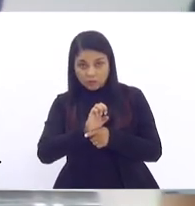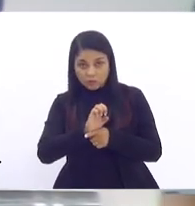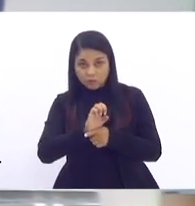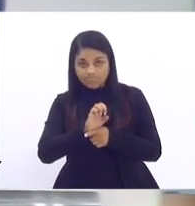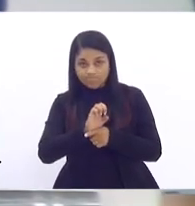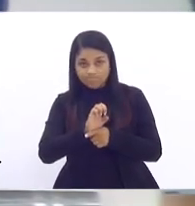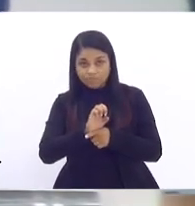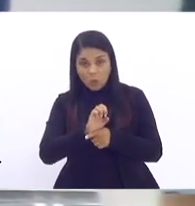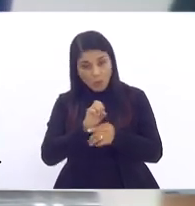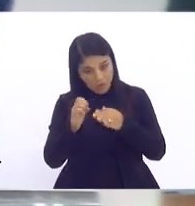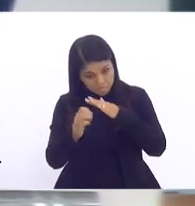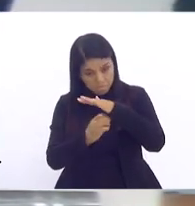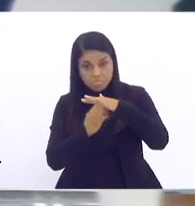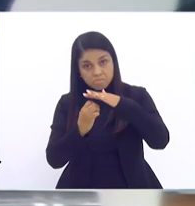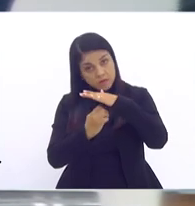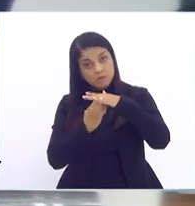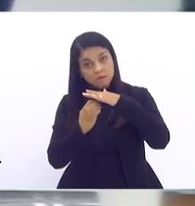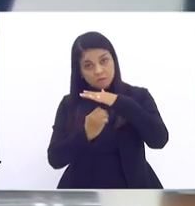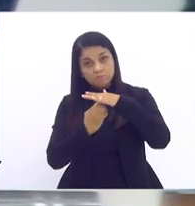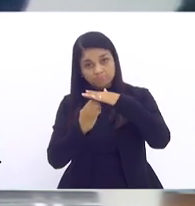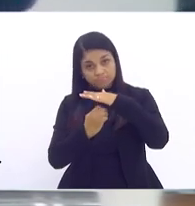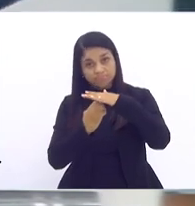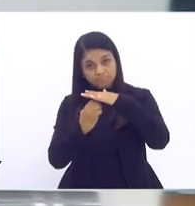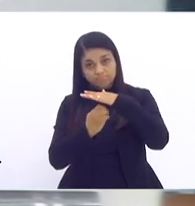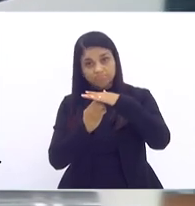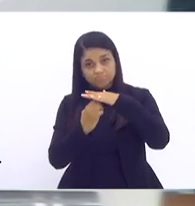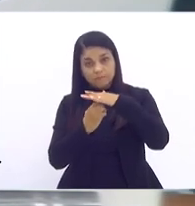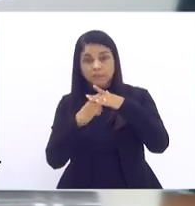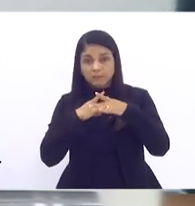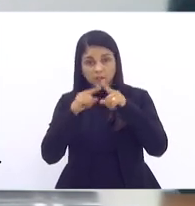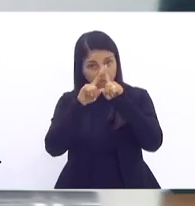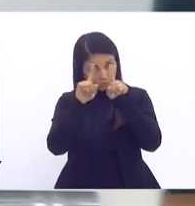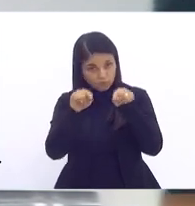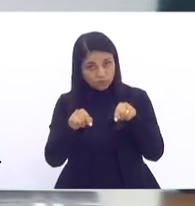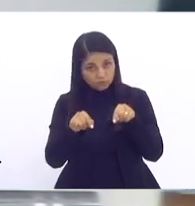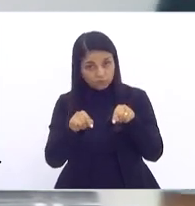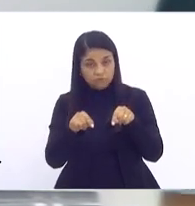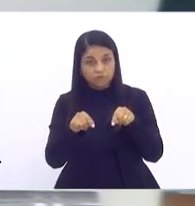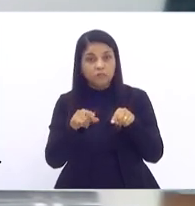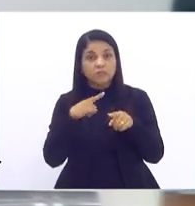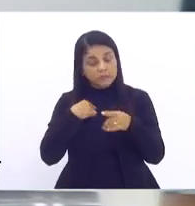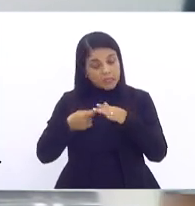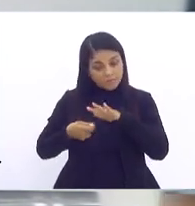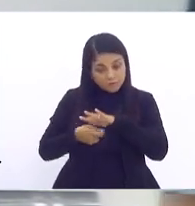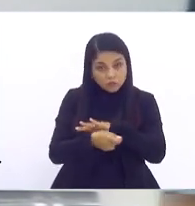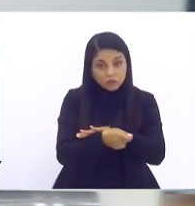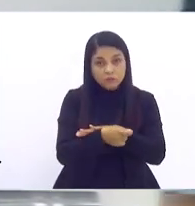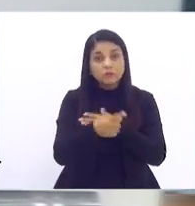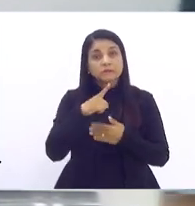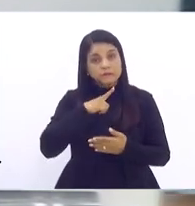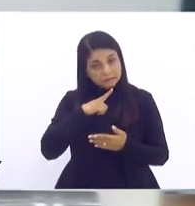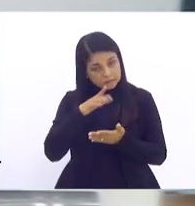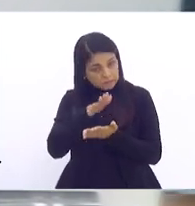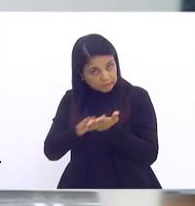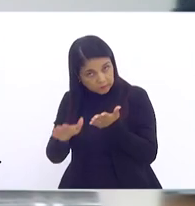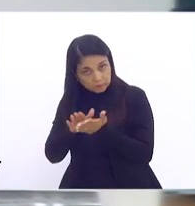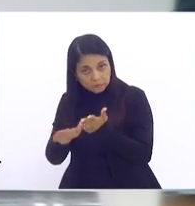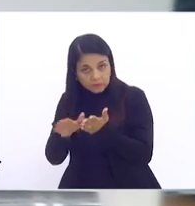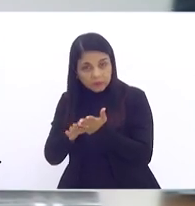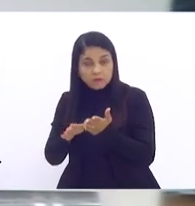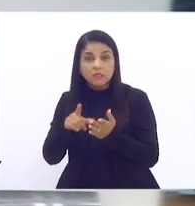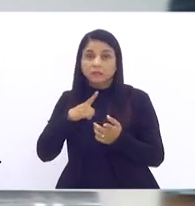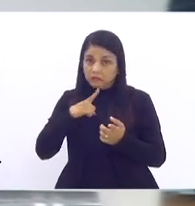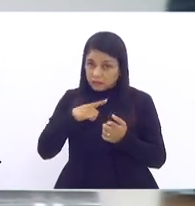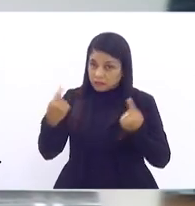empresa o estado é uma grande empresa estado tem funcionários tem que fazer investimentos tem despesa né